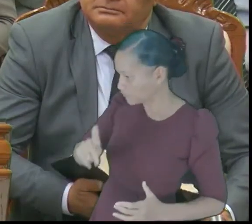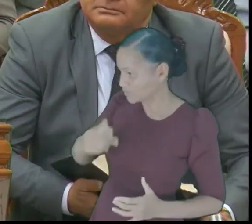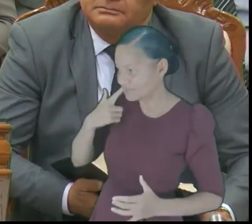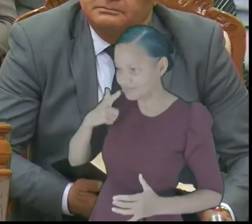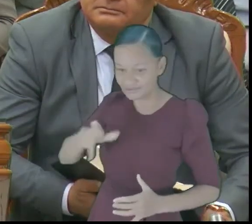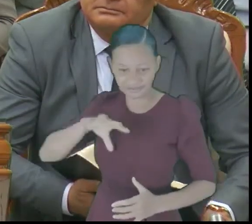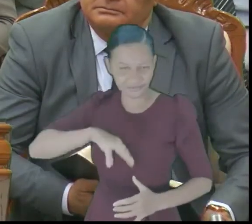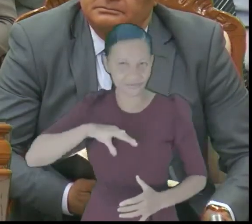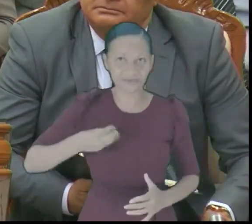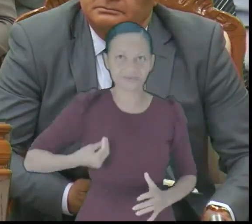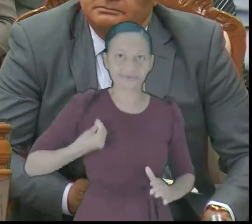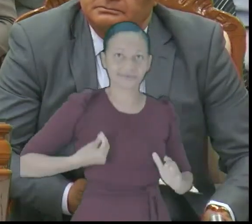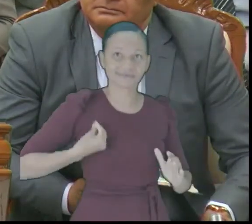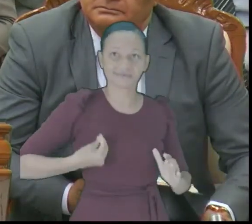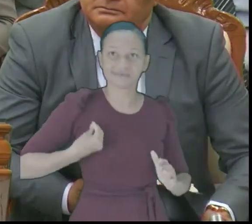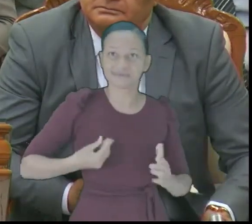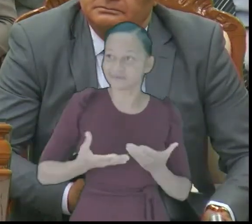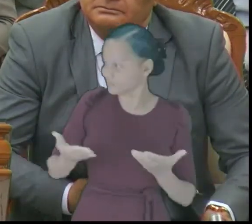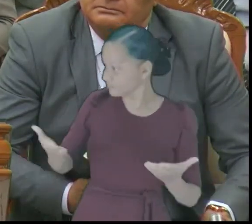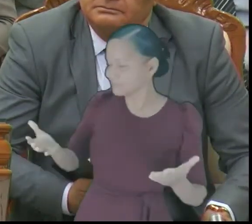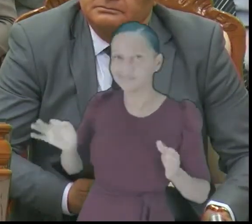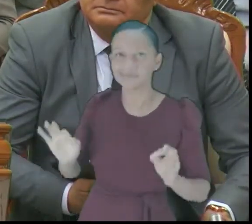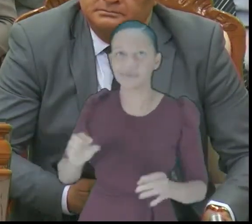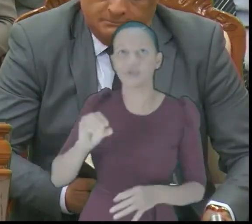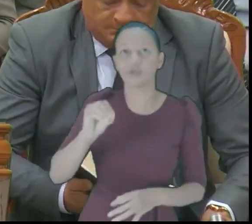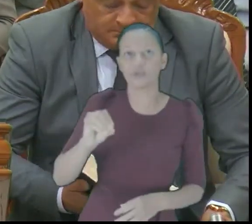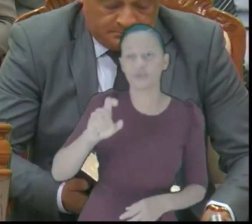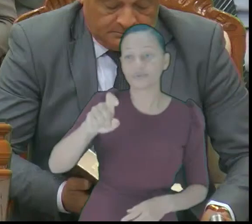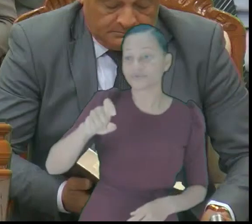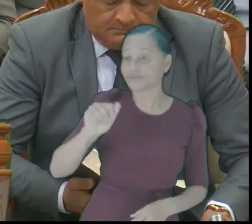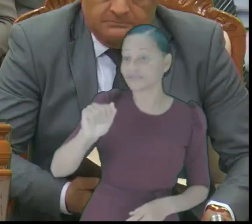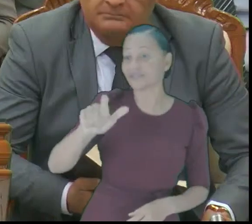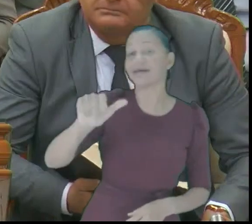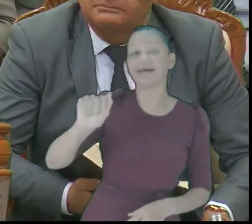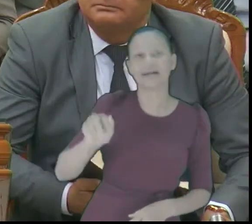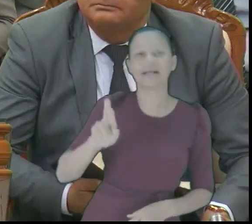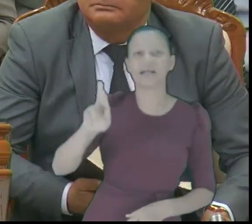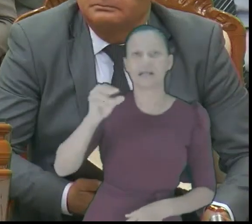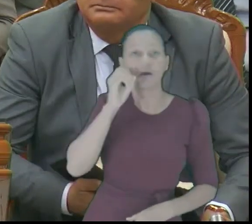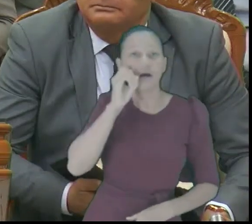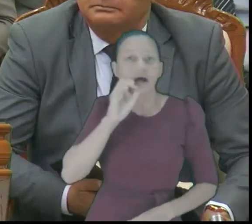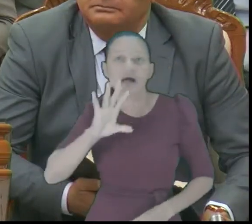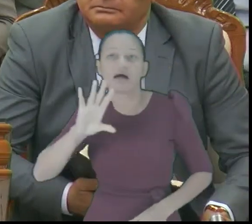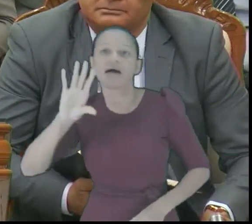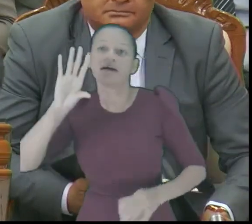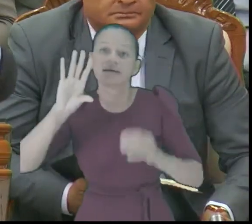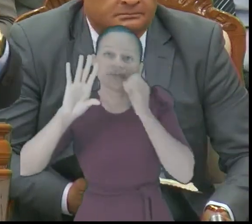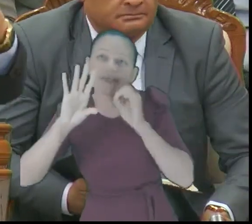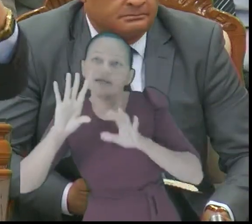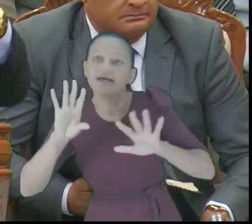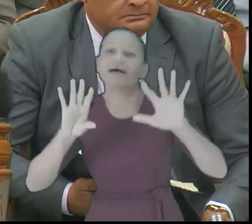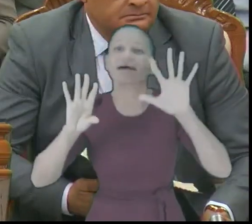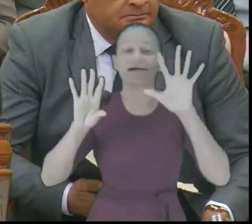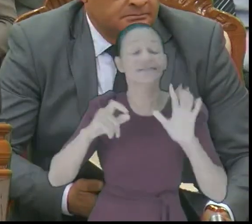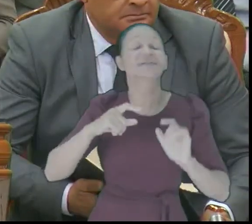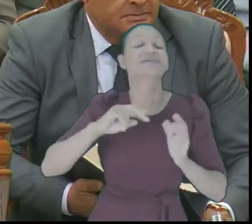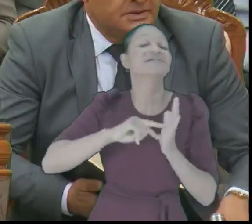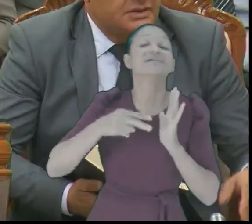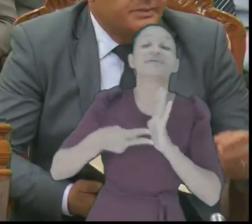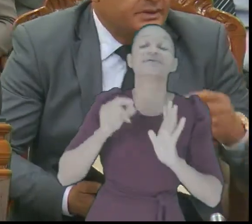ajude. Tá certo? Né? Oxalá é interjeição de desejo. E por que